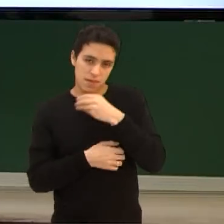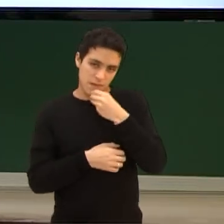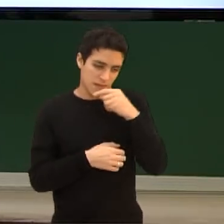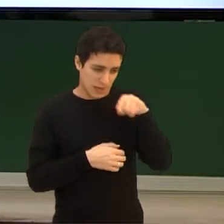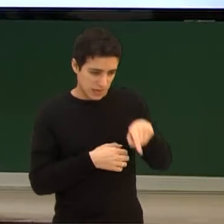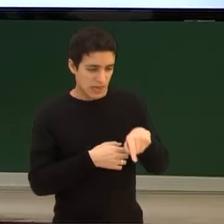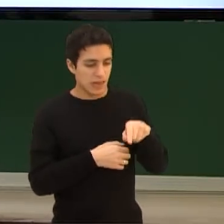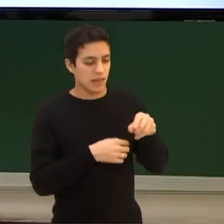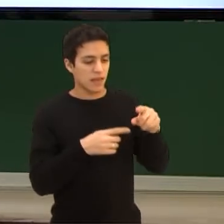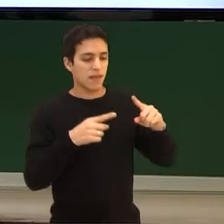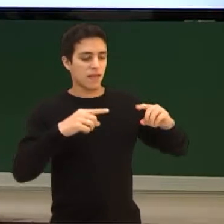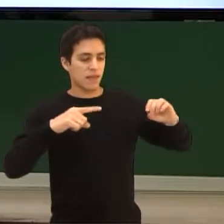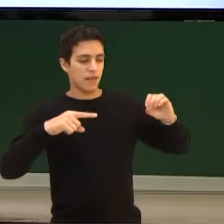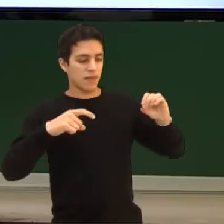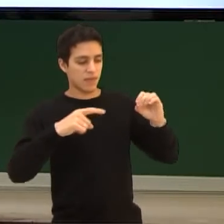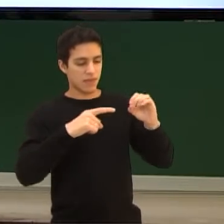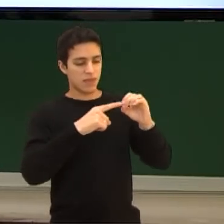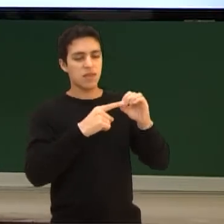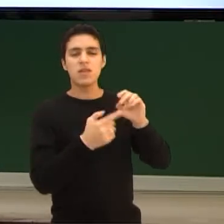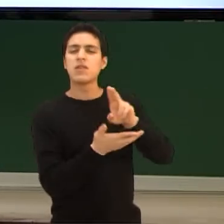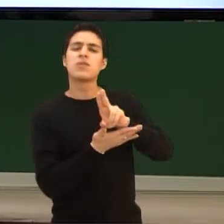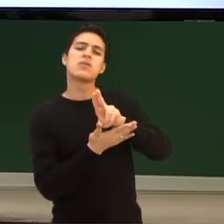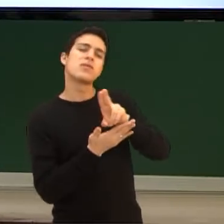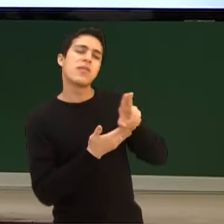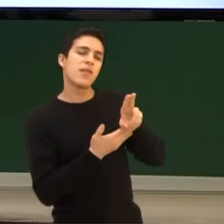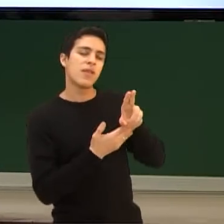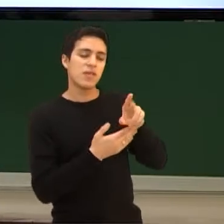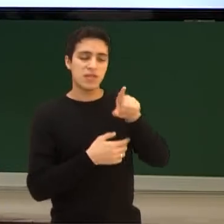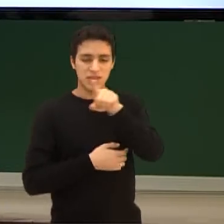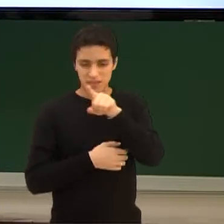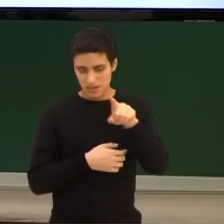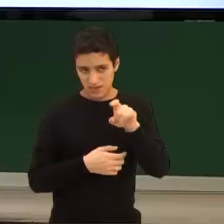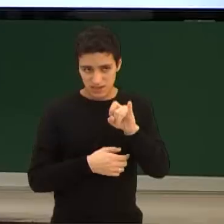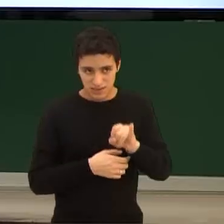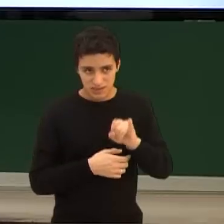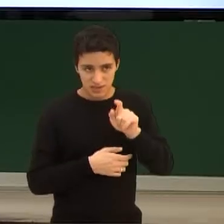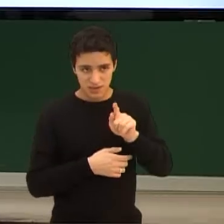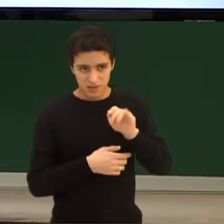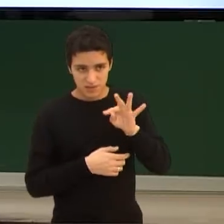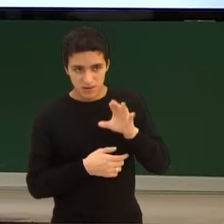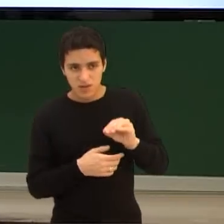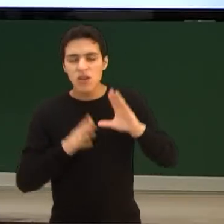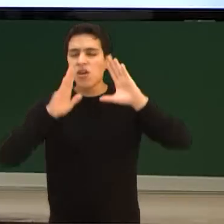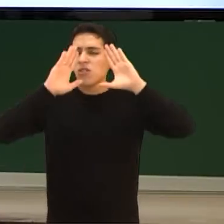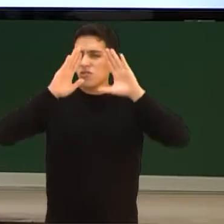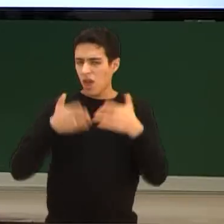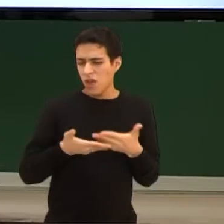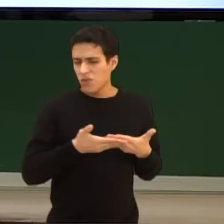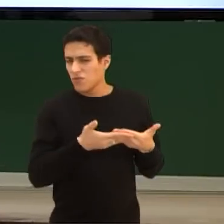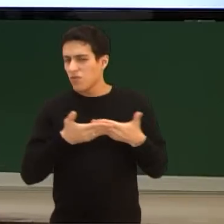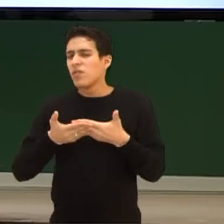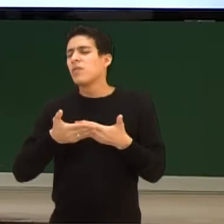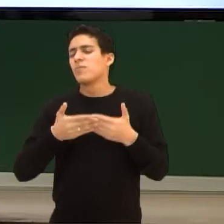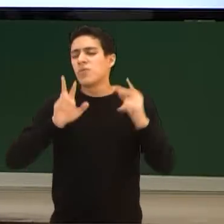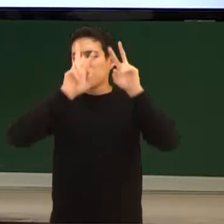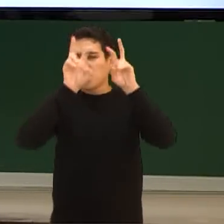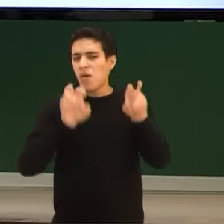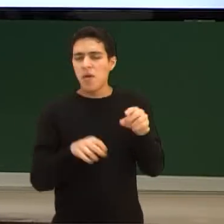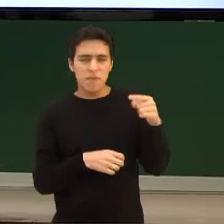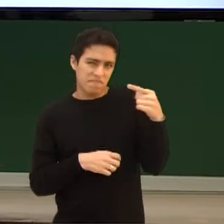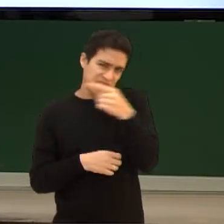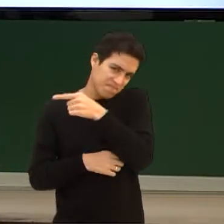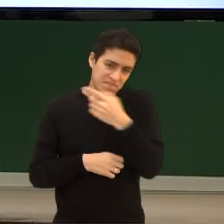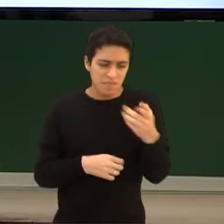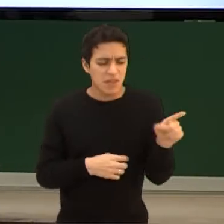essa fecundação, ela dá origem ao que nós chamamos de zigoto, né? Nós já comentamos em outros momentos sobre isso.